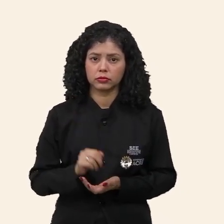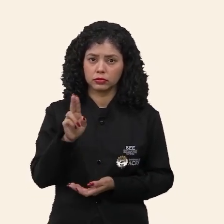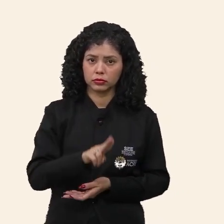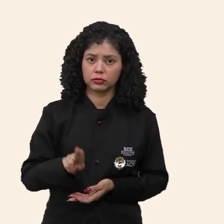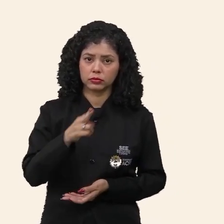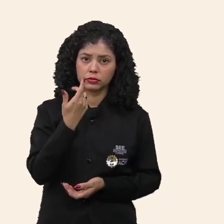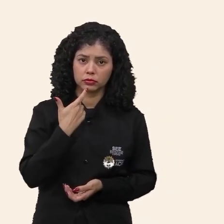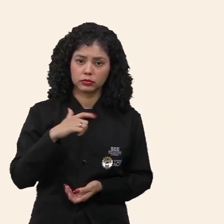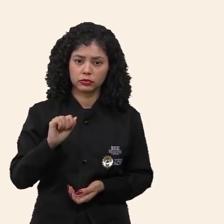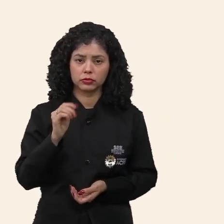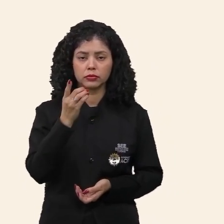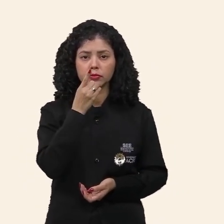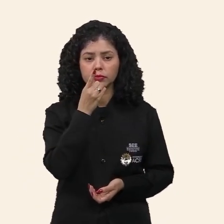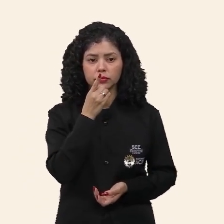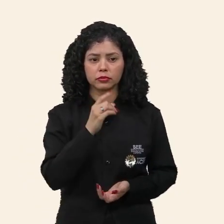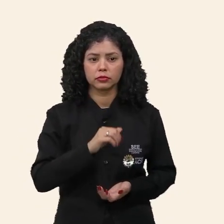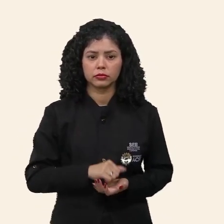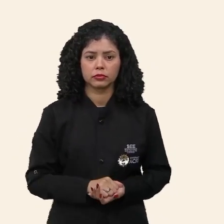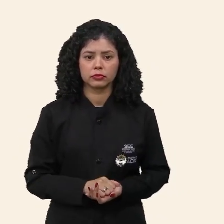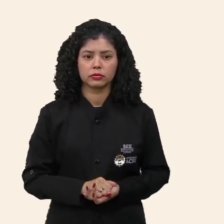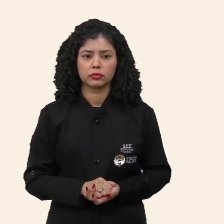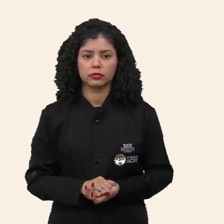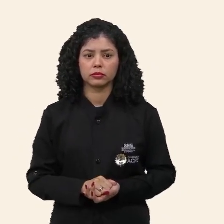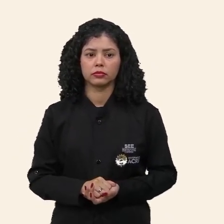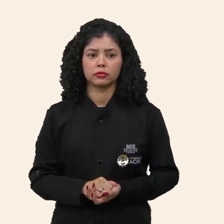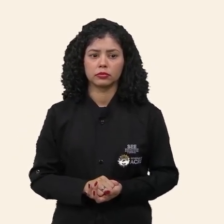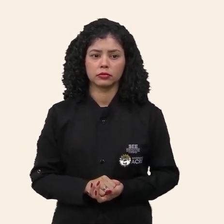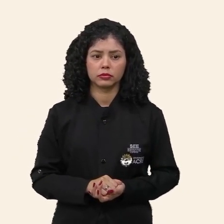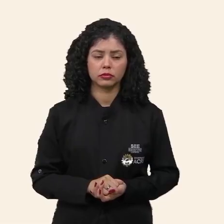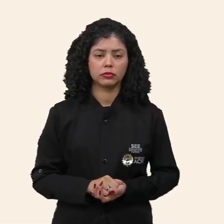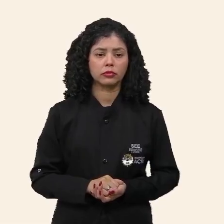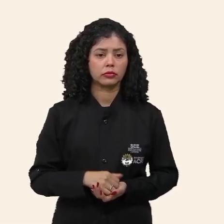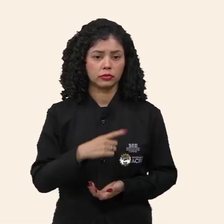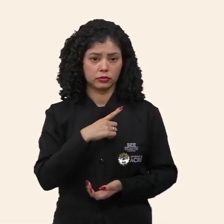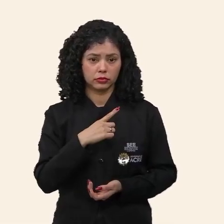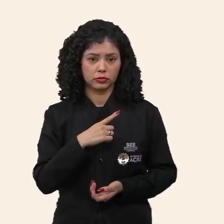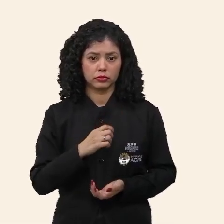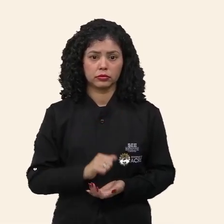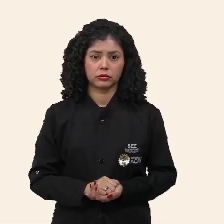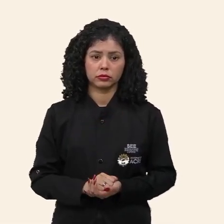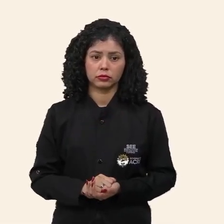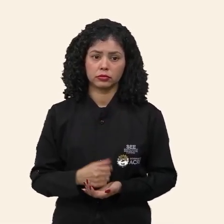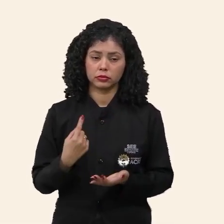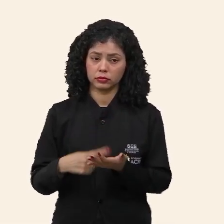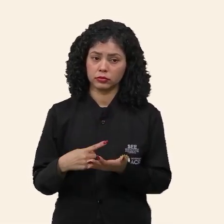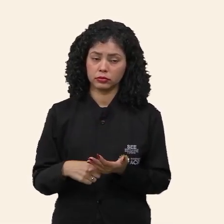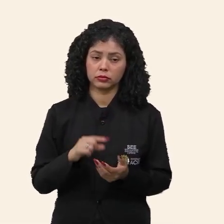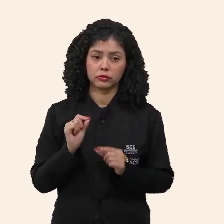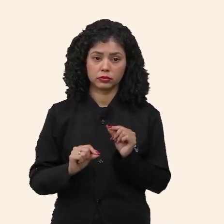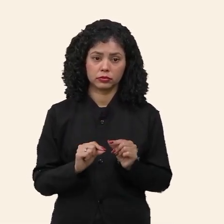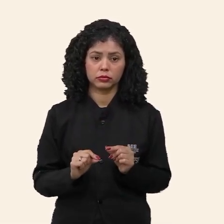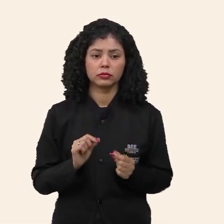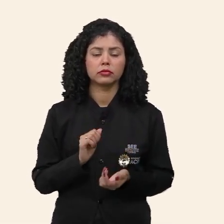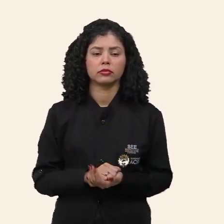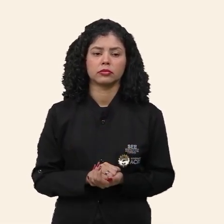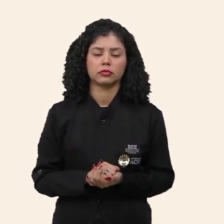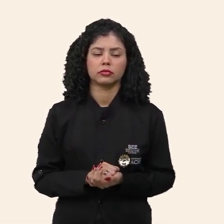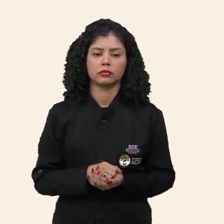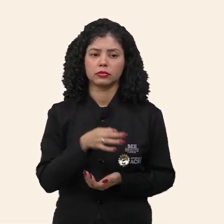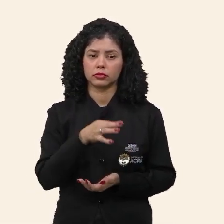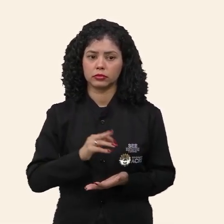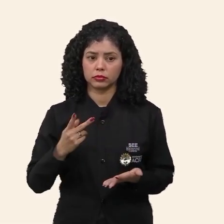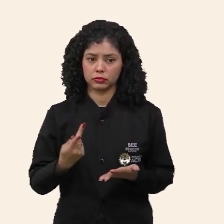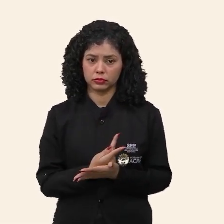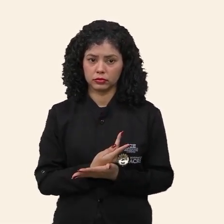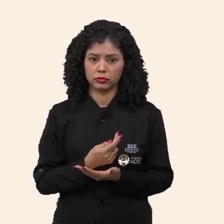uso da língua no dia a dia? Enquanto a gramática descritiva pode considerá-lo o quê? Certo